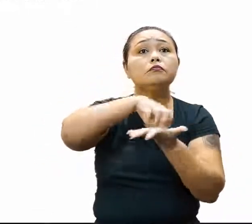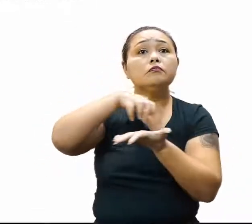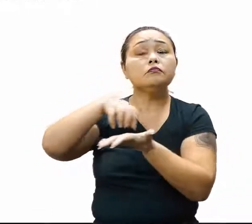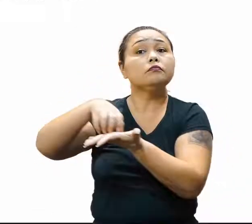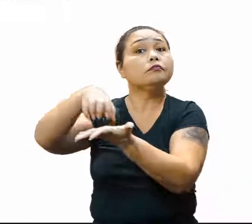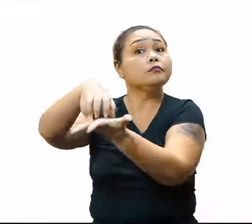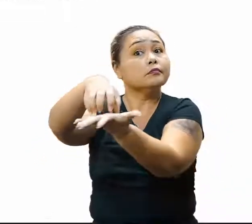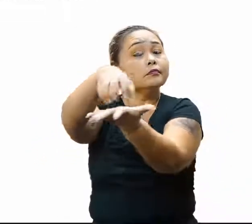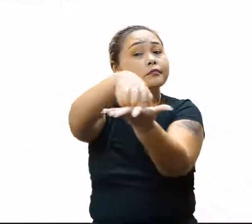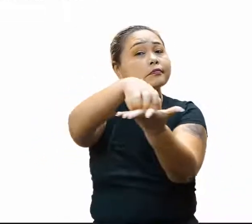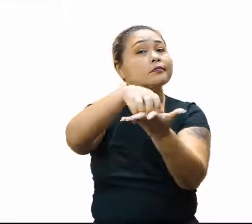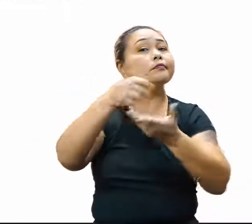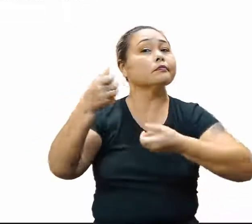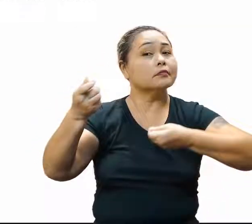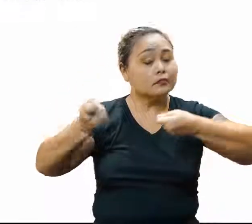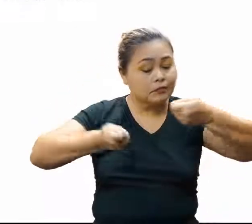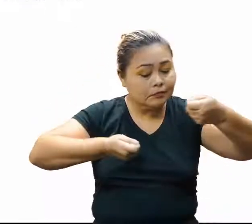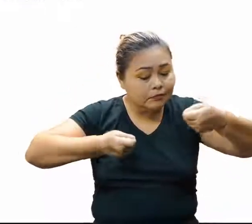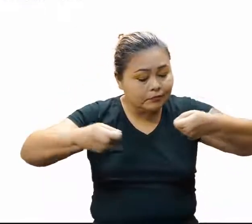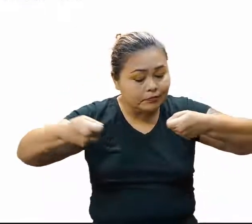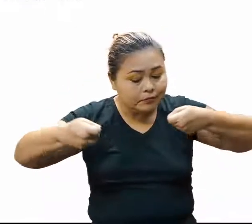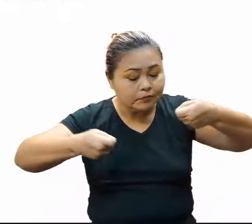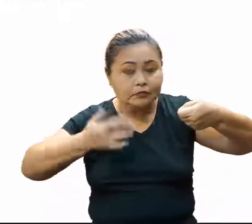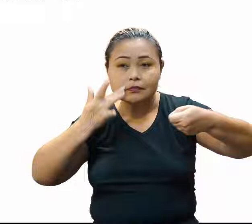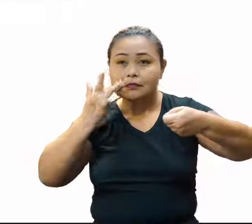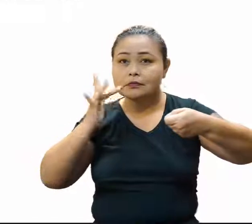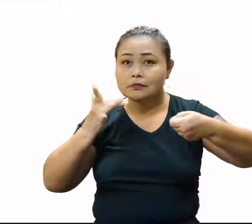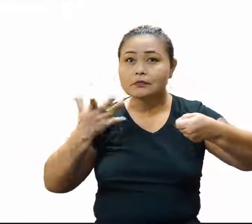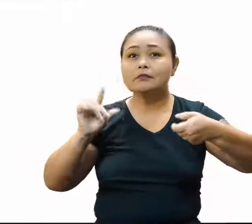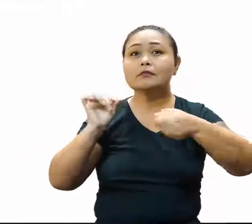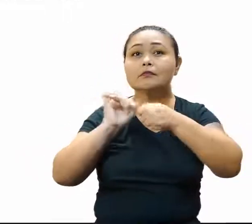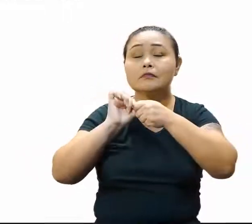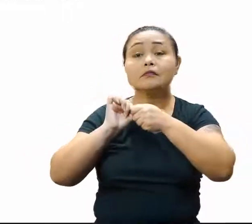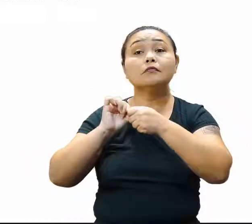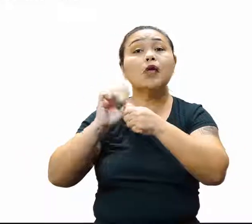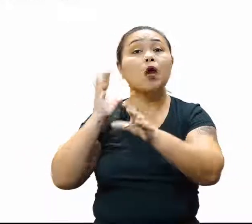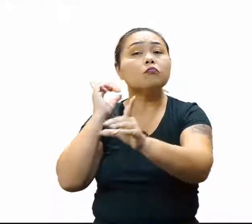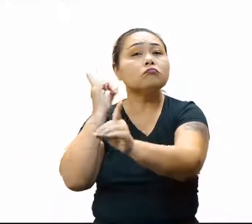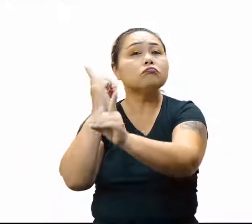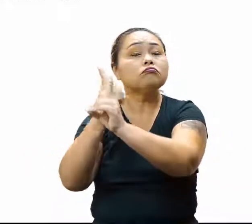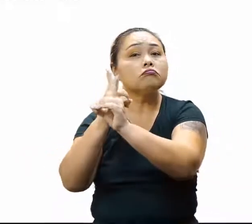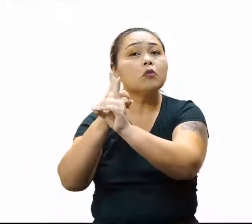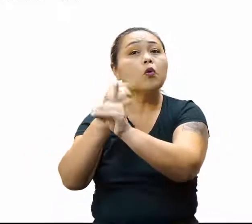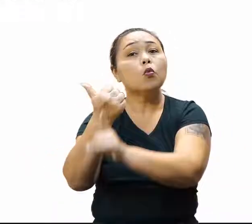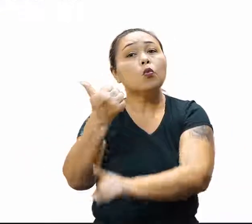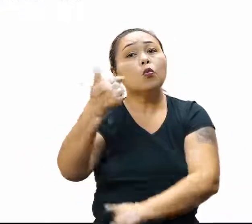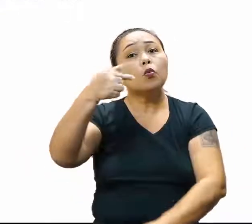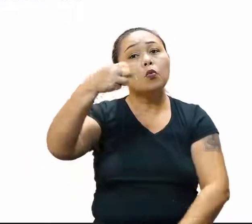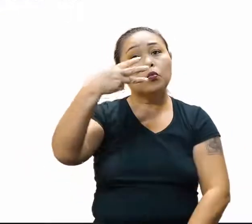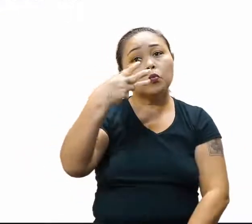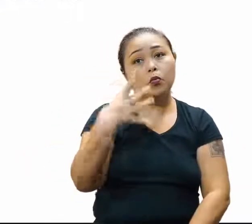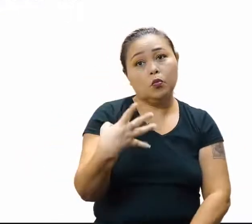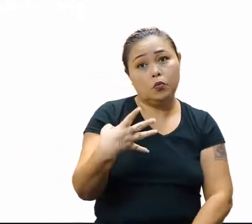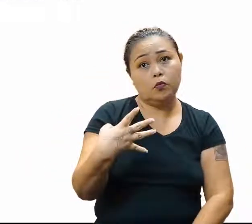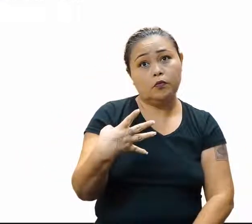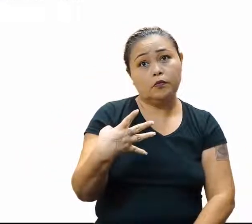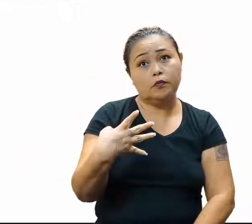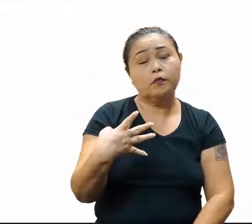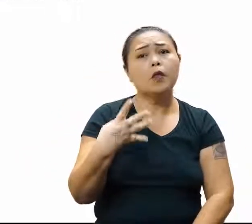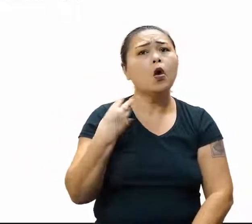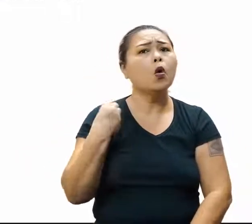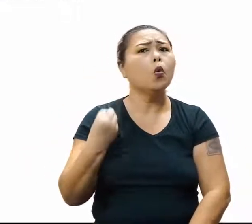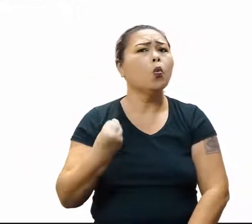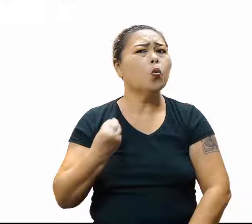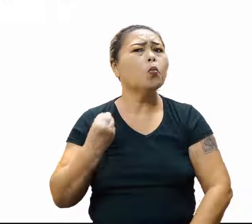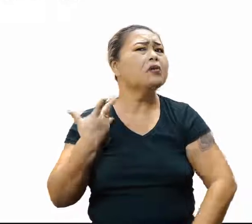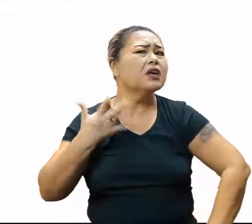Sítios de mineração descobertos em 1734. Como é que é isso,